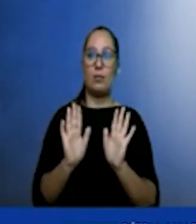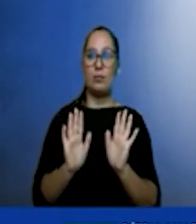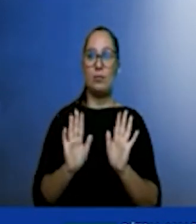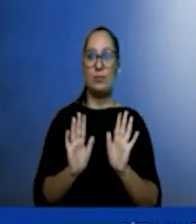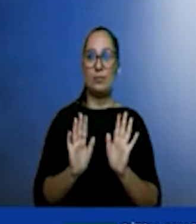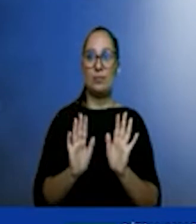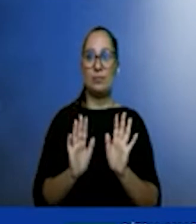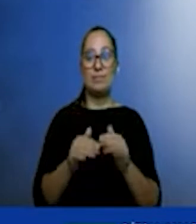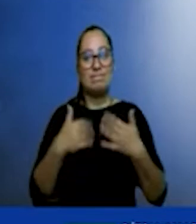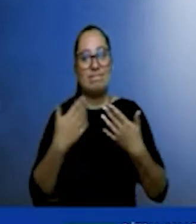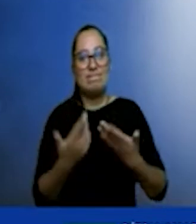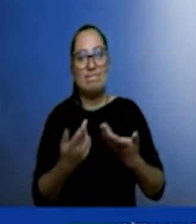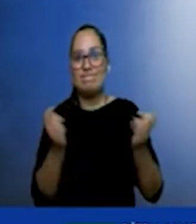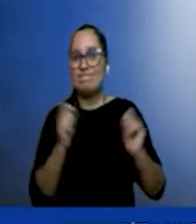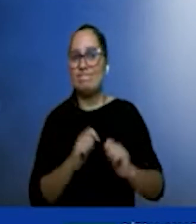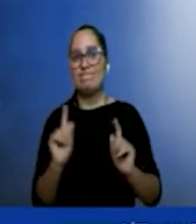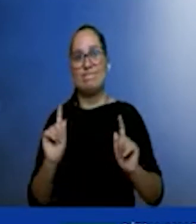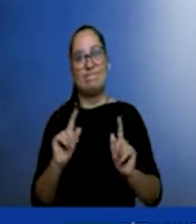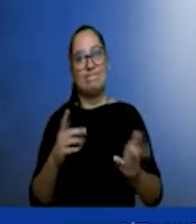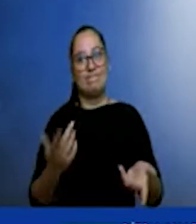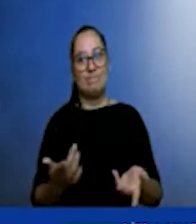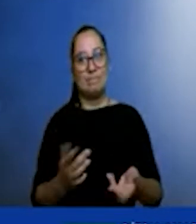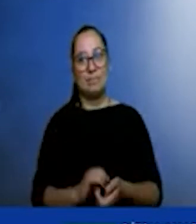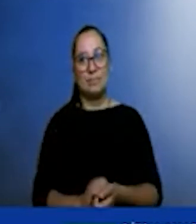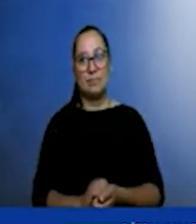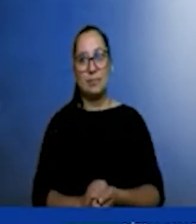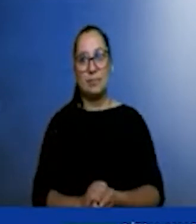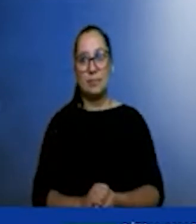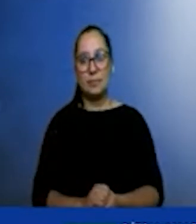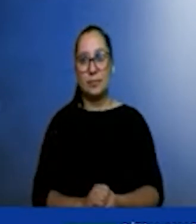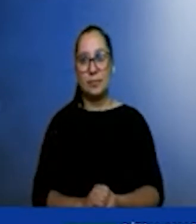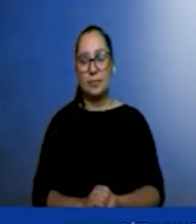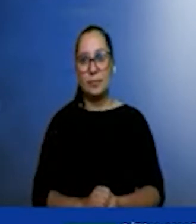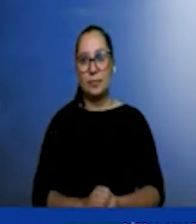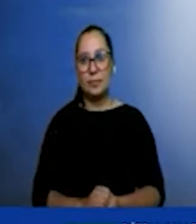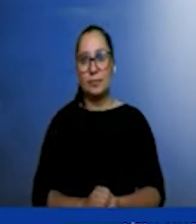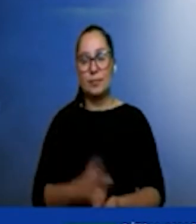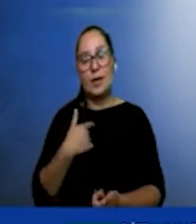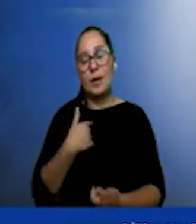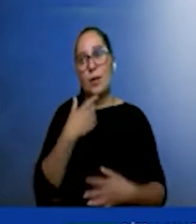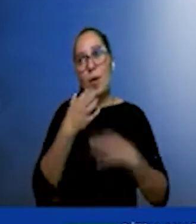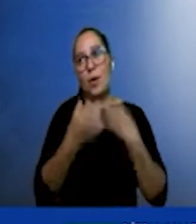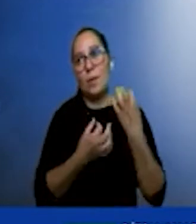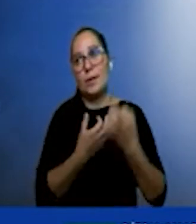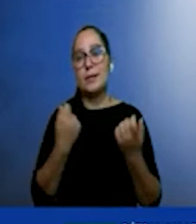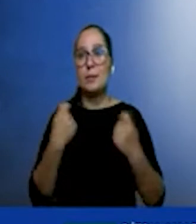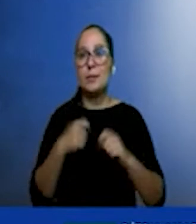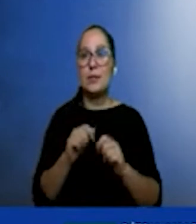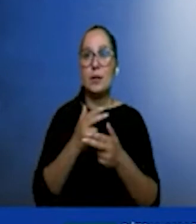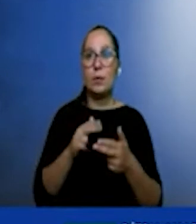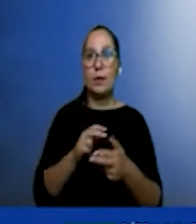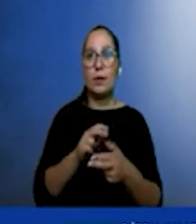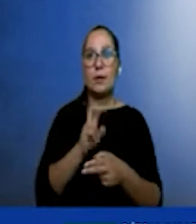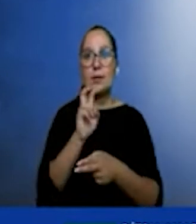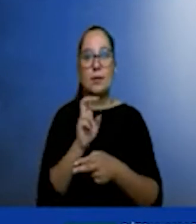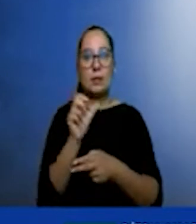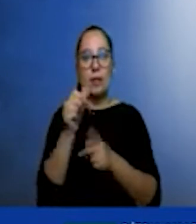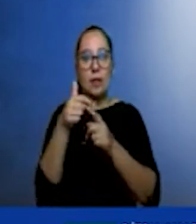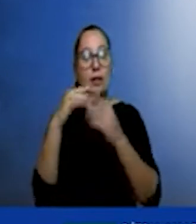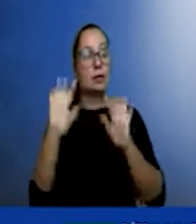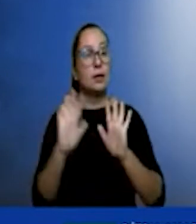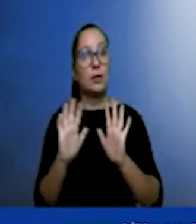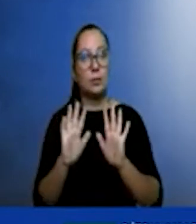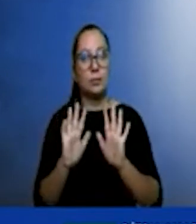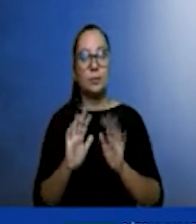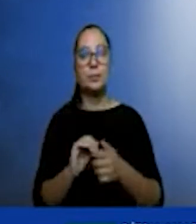Aí não dá, né? Então, assim, eu não estou fazendo aqui, argumentando que tem que ser 5, 6, não é isso. 5, 6 vezes mais caro.